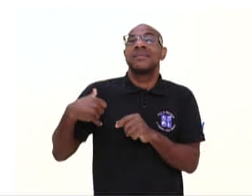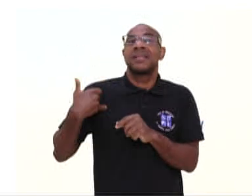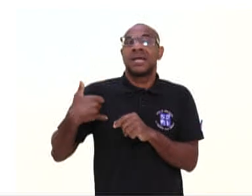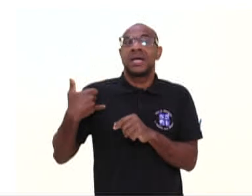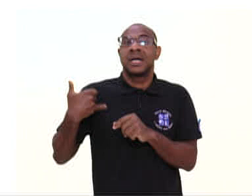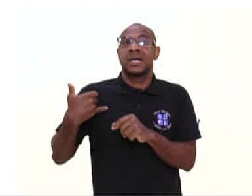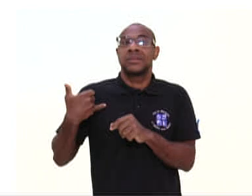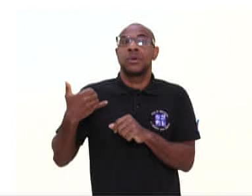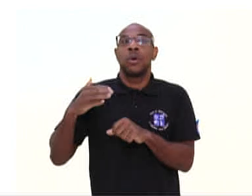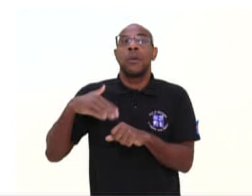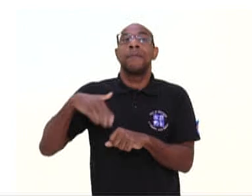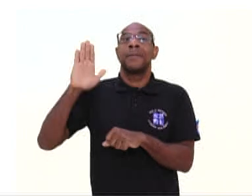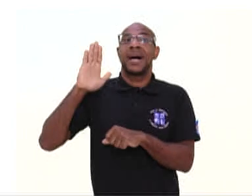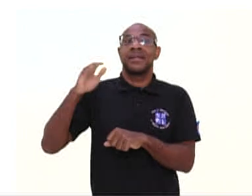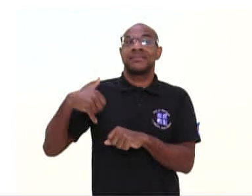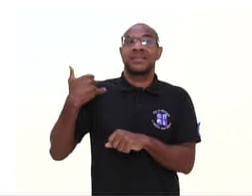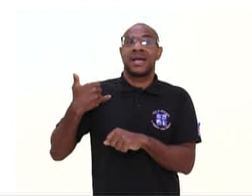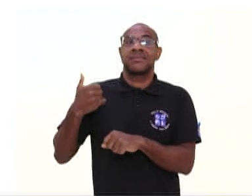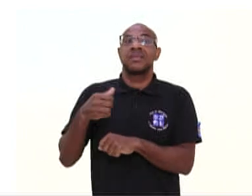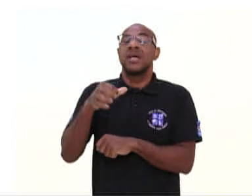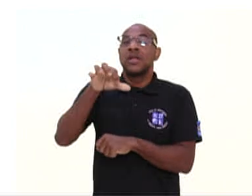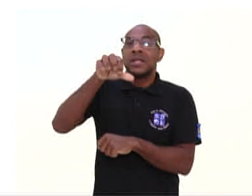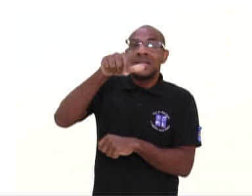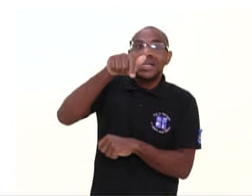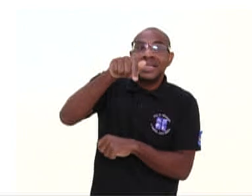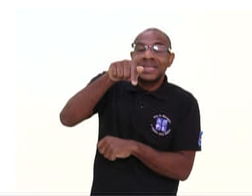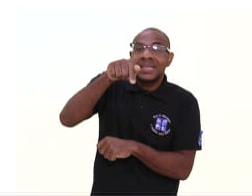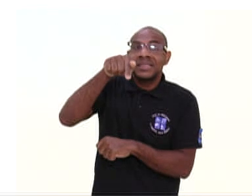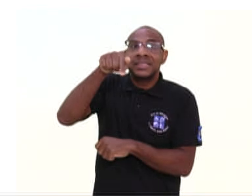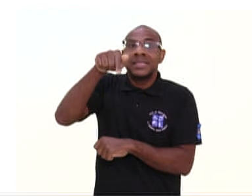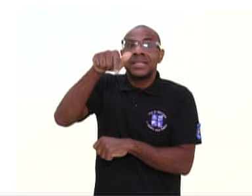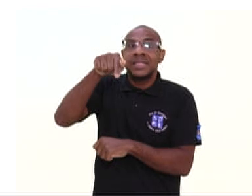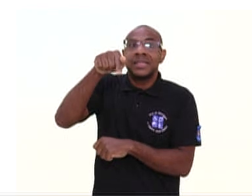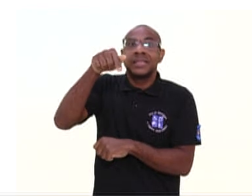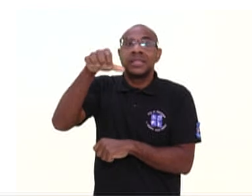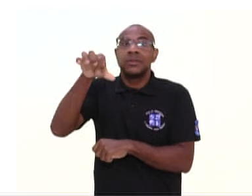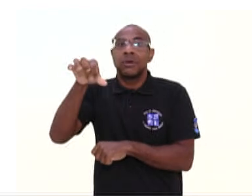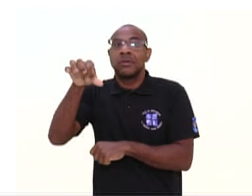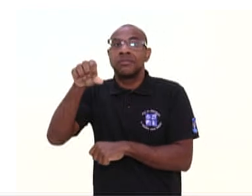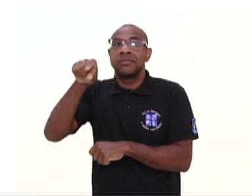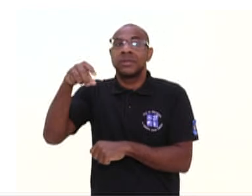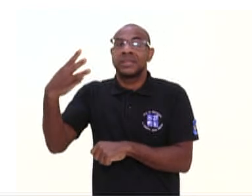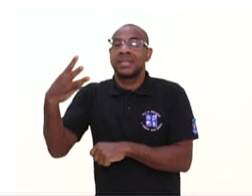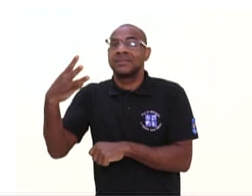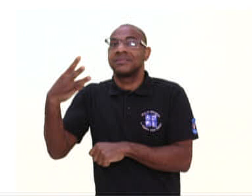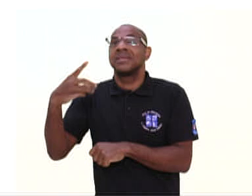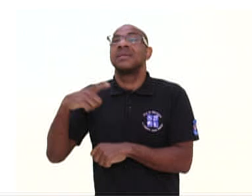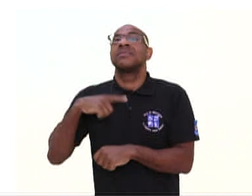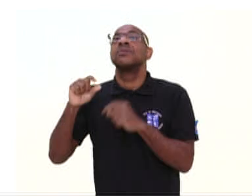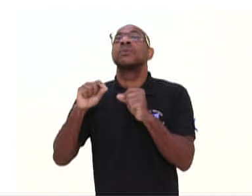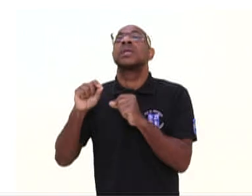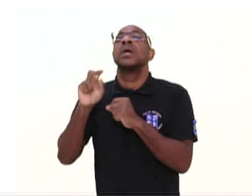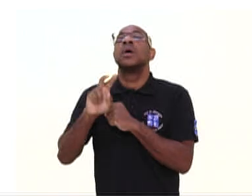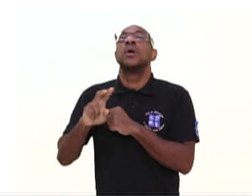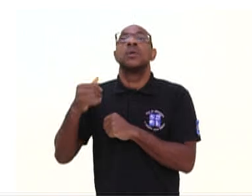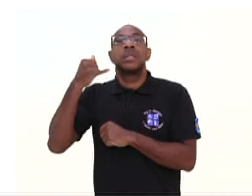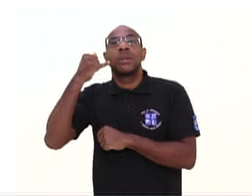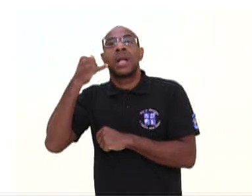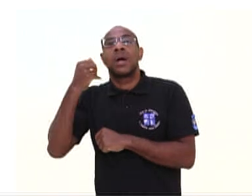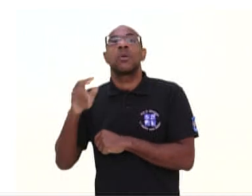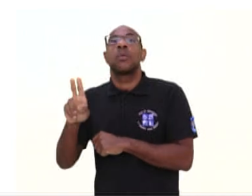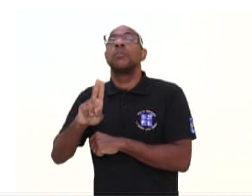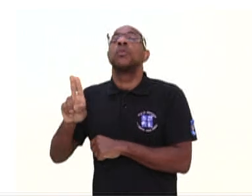79,3% tinha telefone móvel celular para uso pessoal. Atividade 5 para vocês, minha gente. Novamente nós